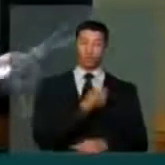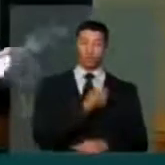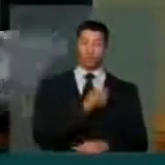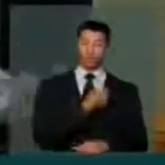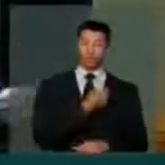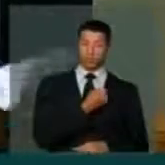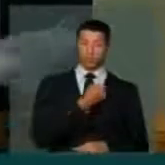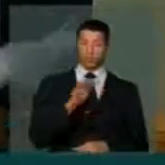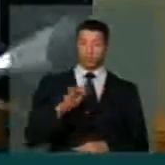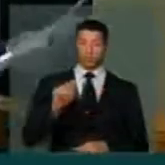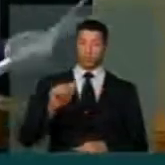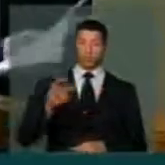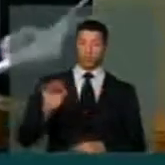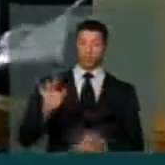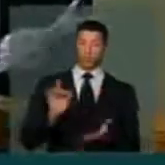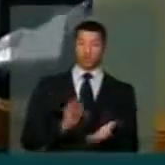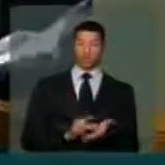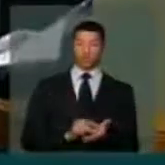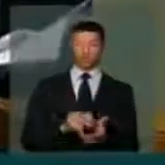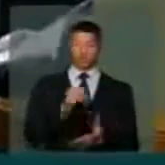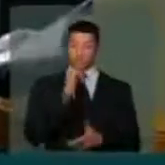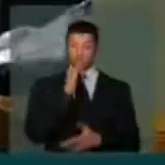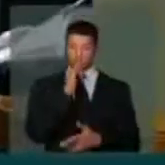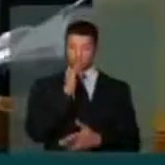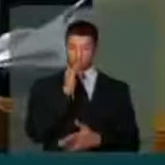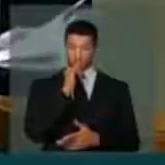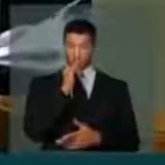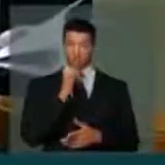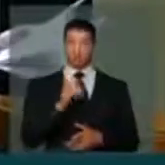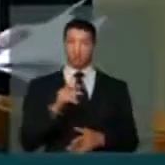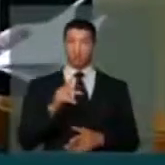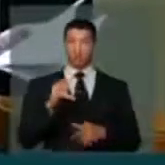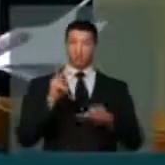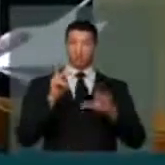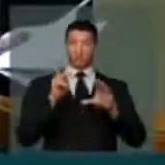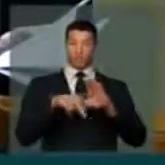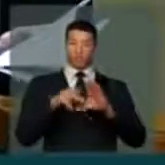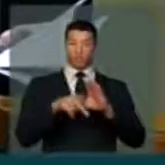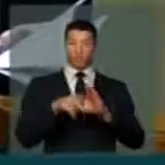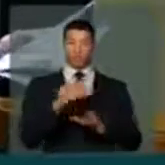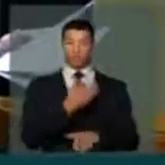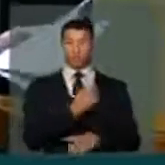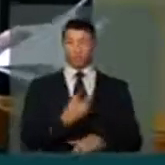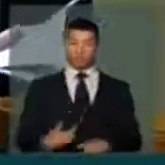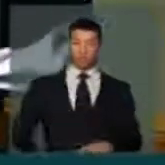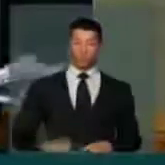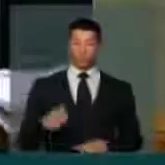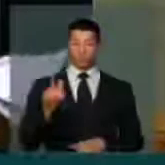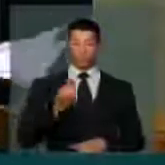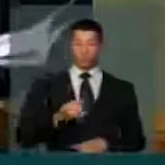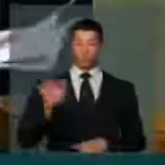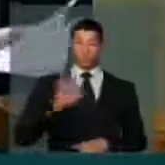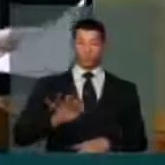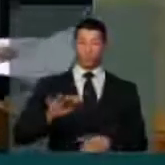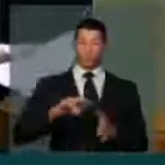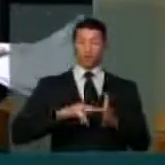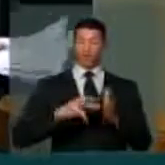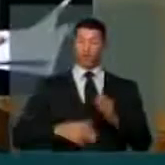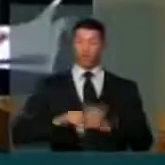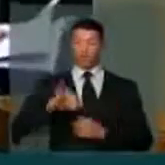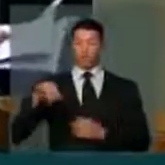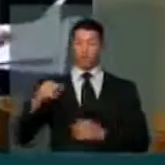que são fatos concretos. Por exemplo, a poupança do governo federal caiu de janeiro a setembro